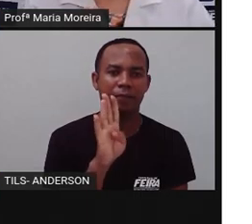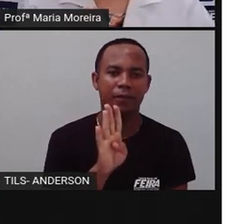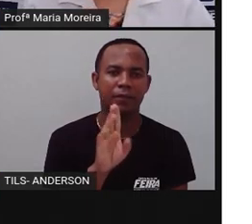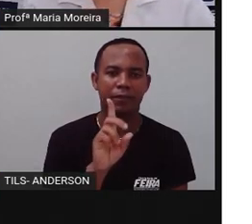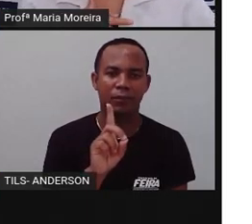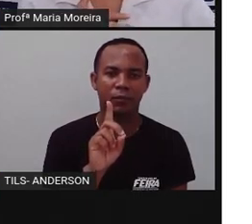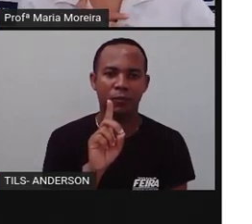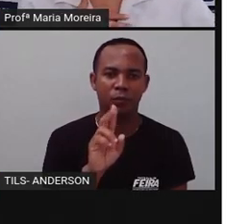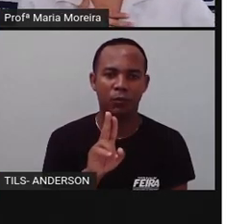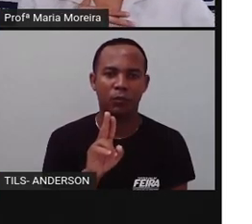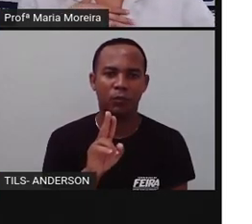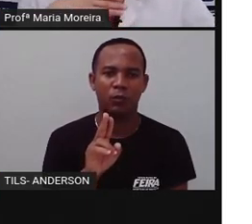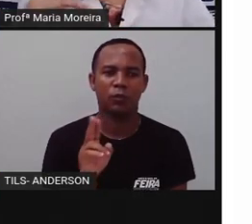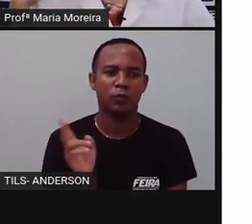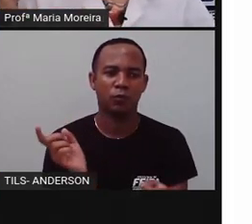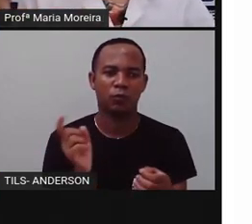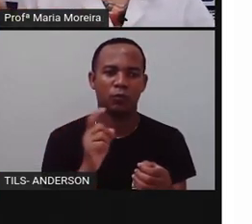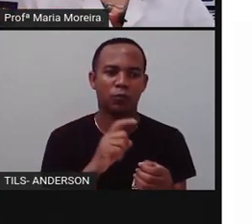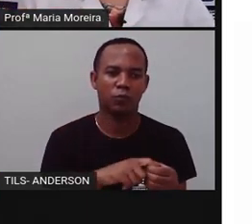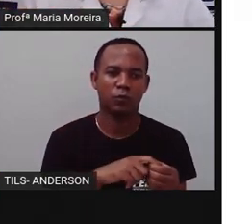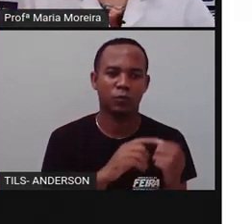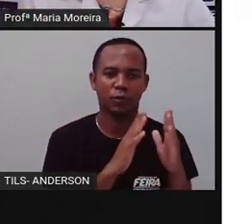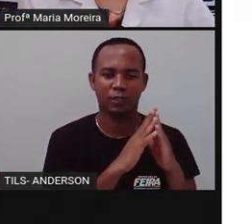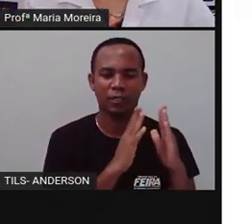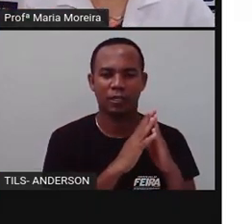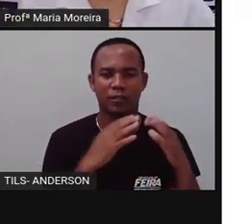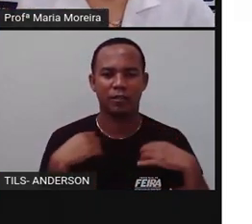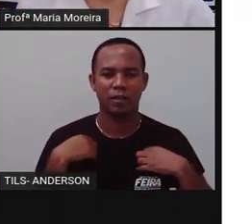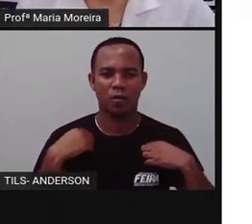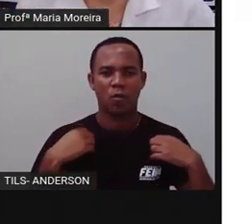casa, vestiu seu lindo bubu azul,